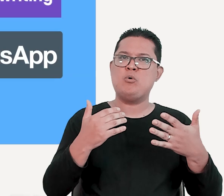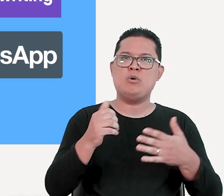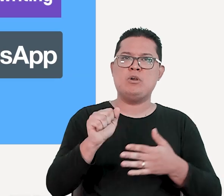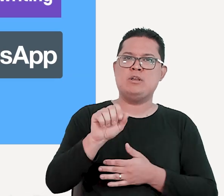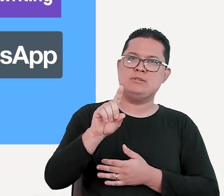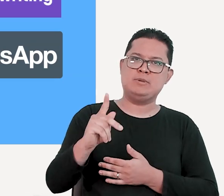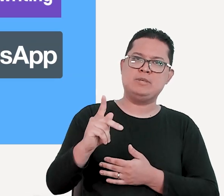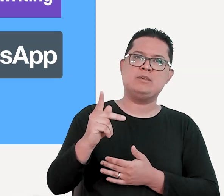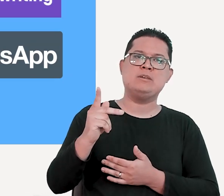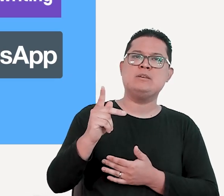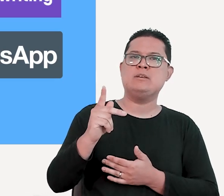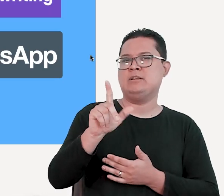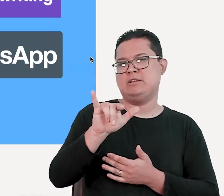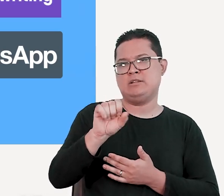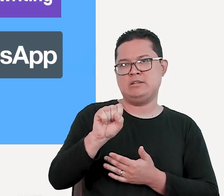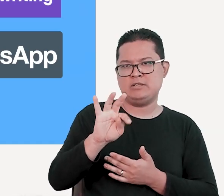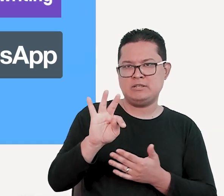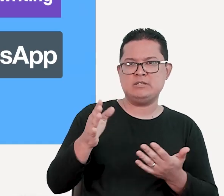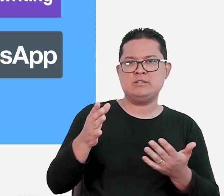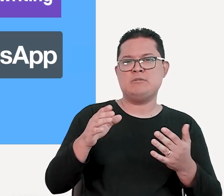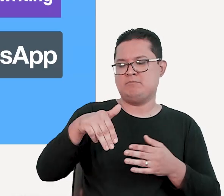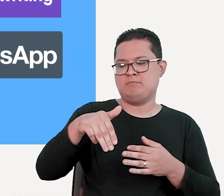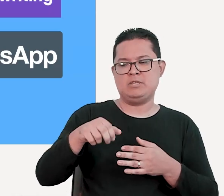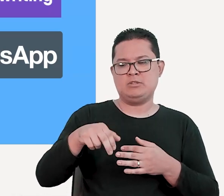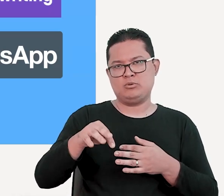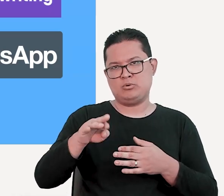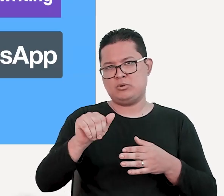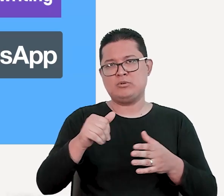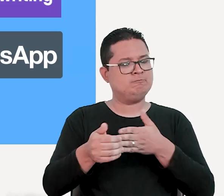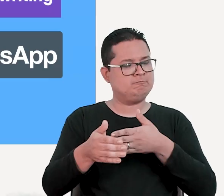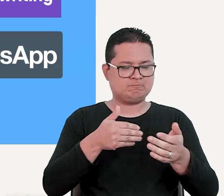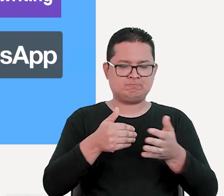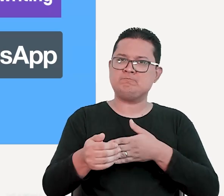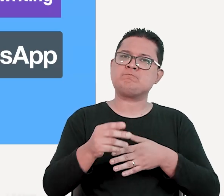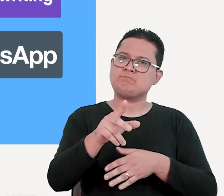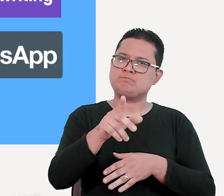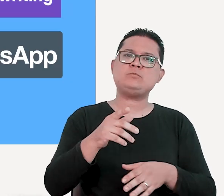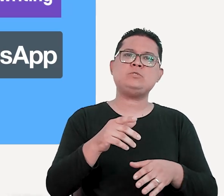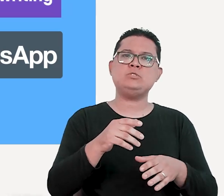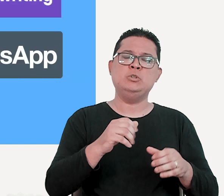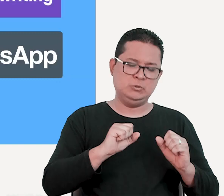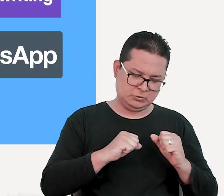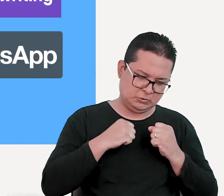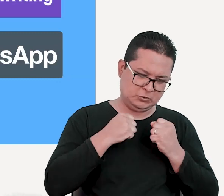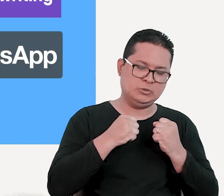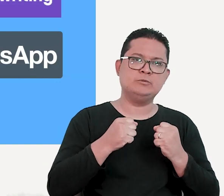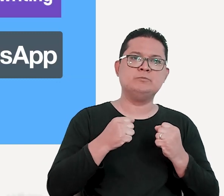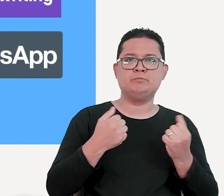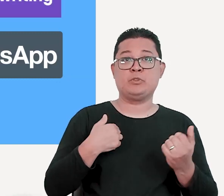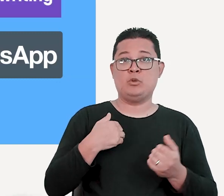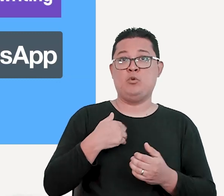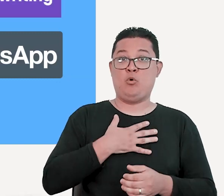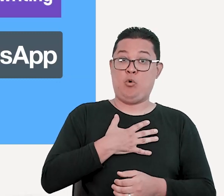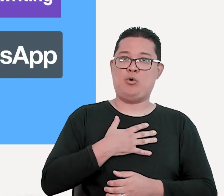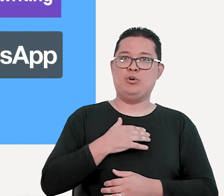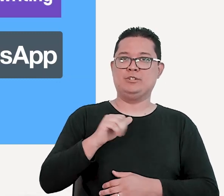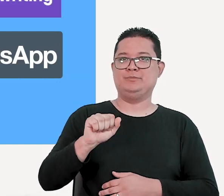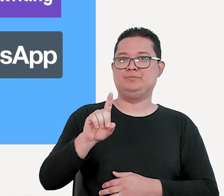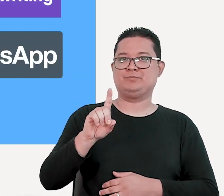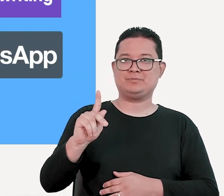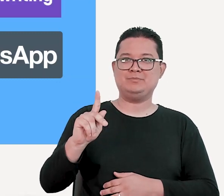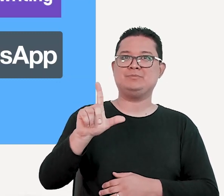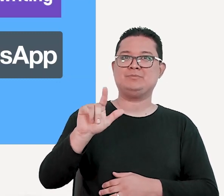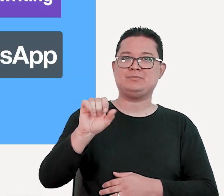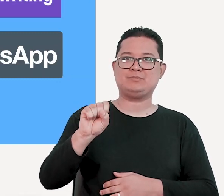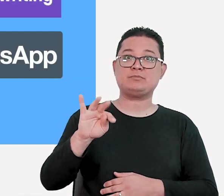Mentora, vai e procura ajuda, tá? Mas eu gosto muito do ADP List para isso, porque você acaba tendo uma ideia de como é